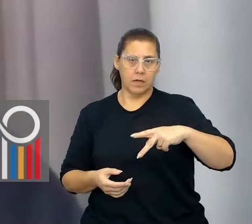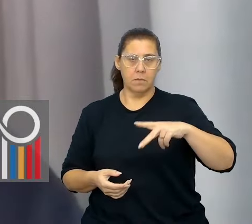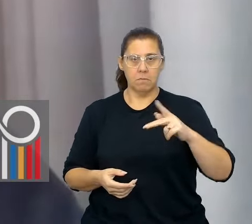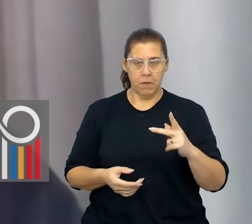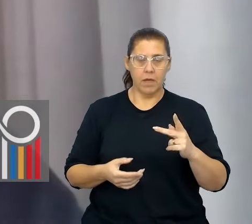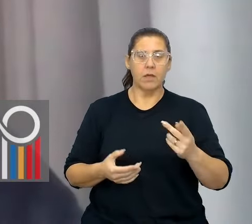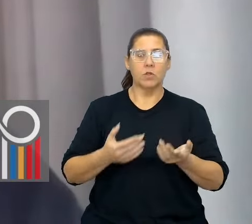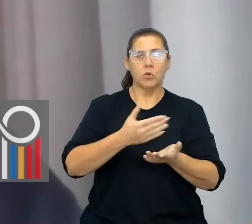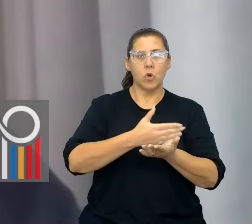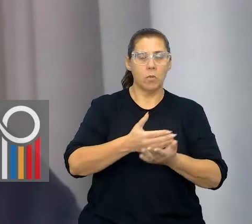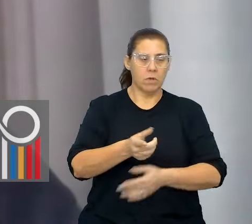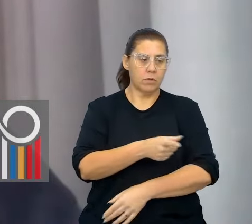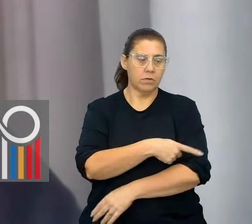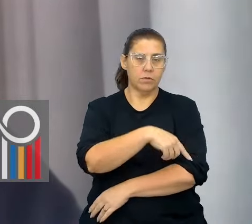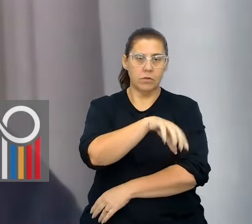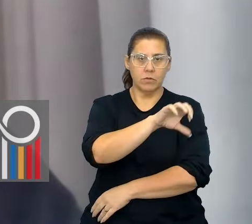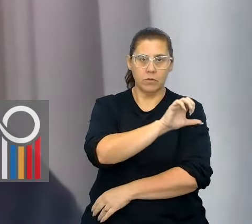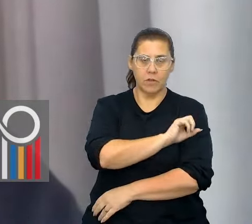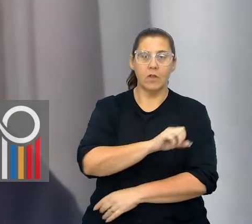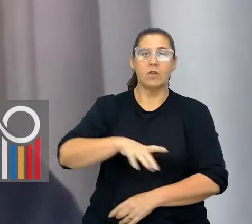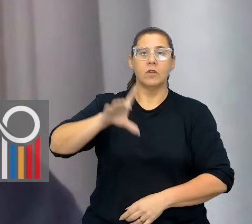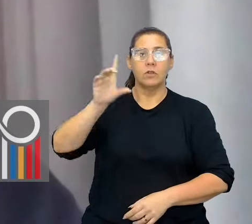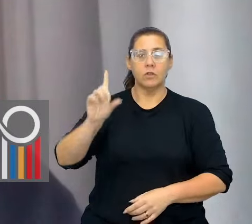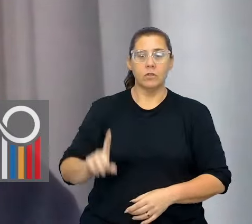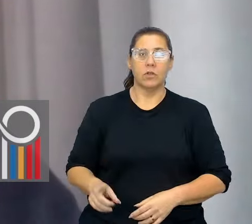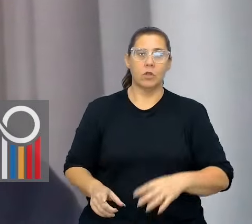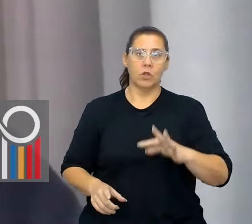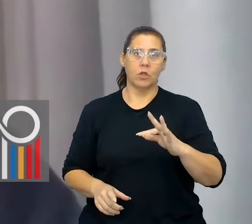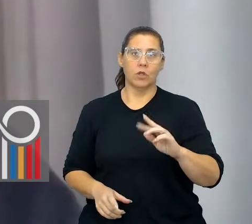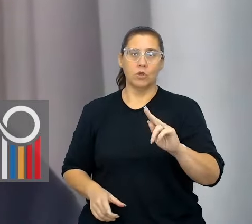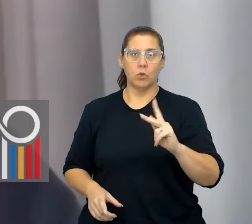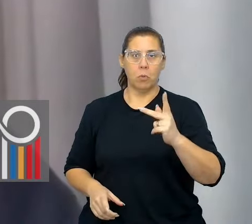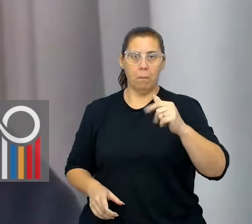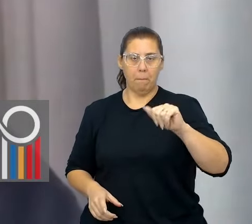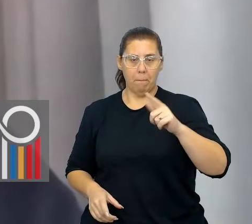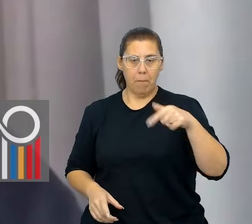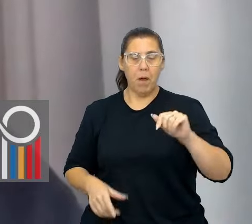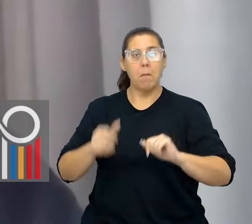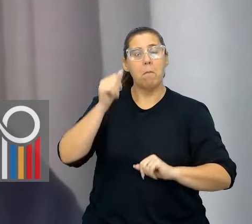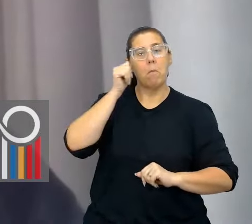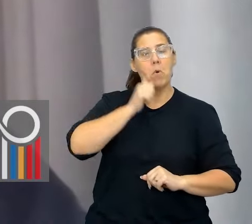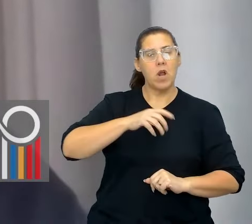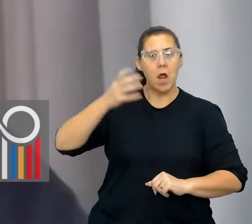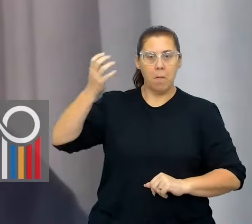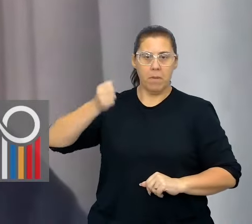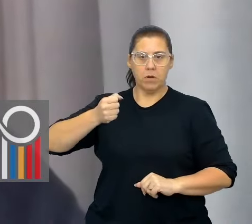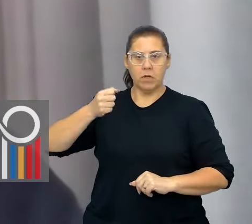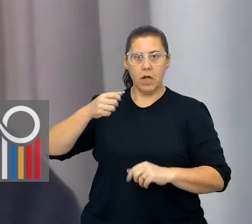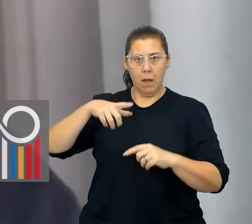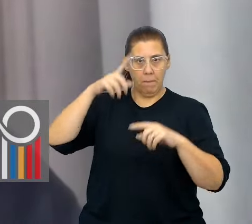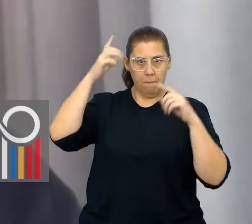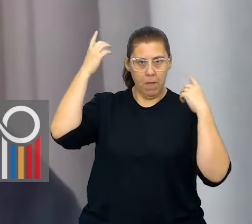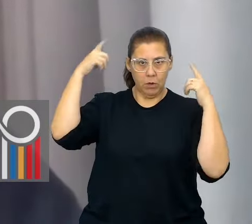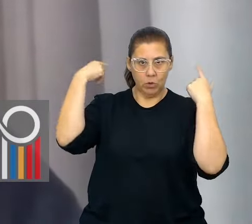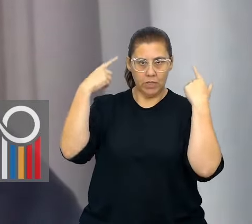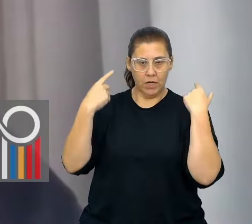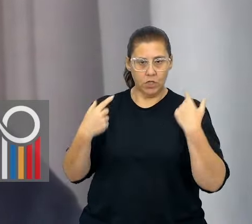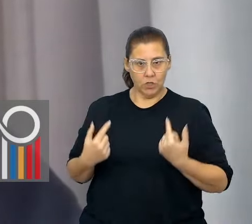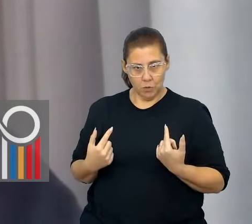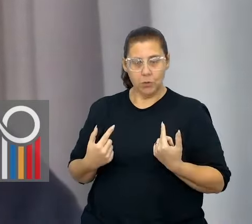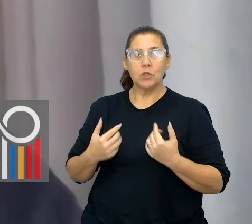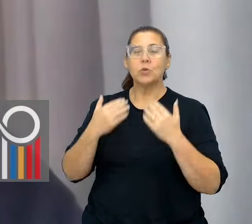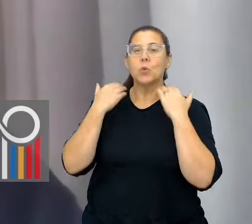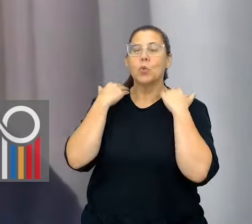anos iniciais na Diretoria de Ensino de Tupã. Sou uma mulher branca, de cabelos